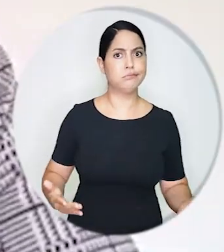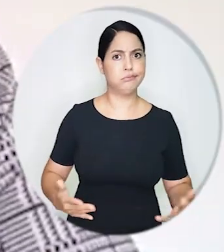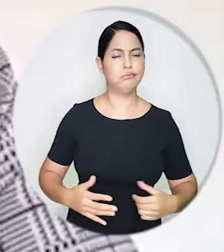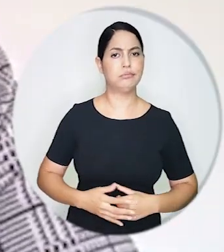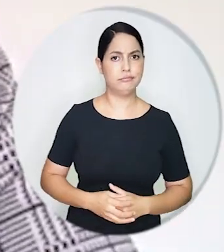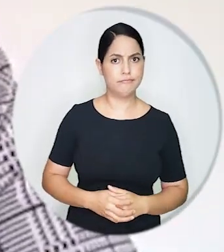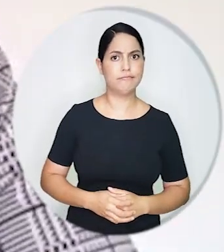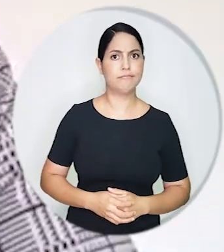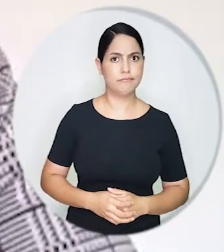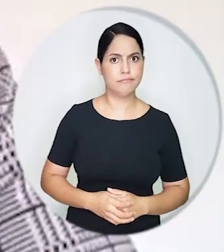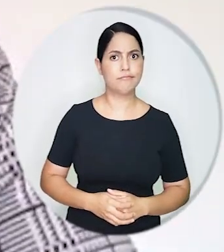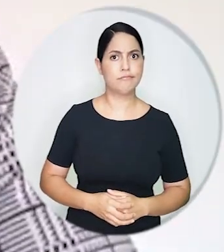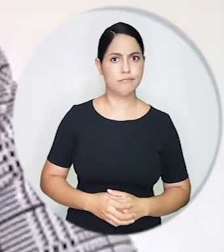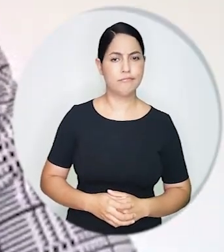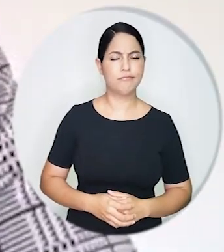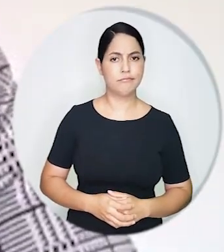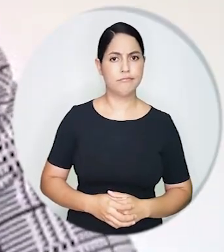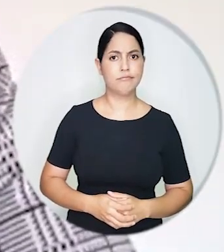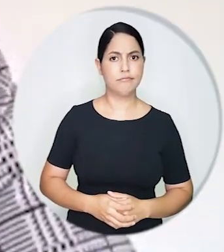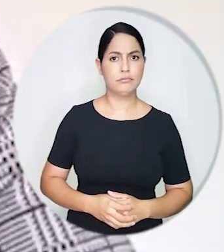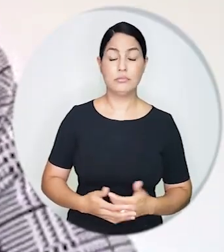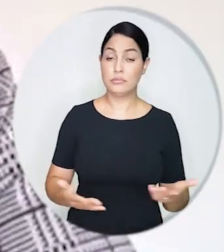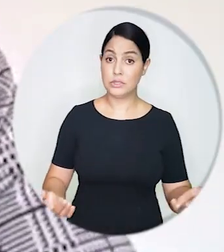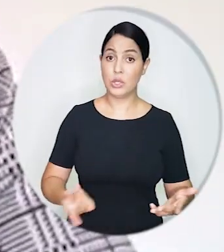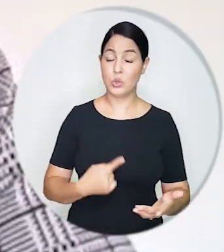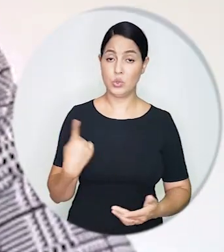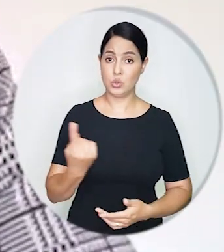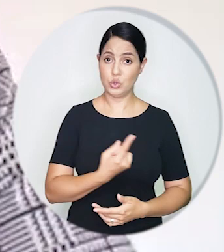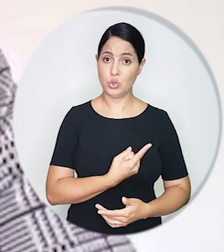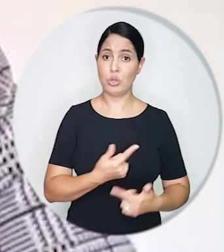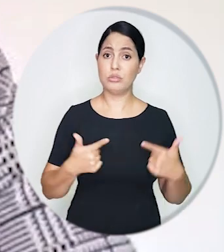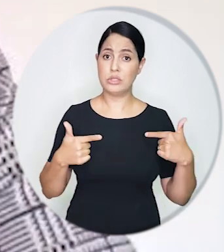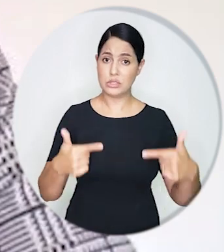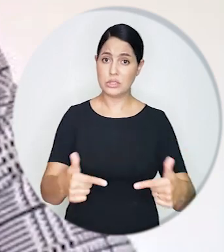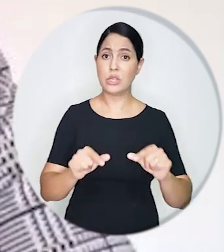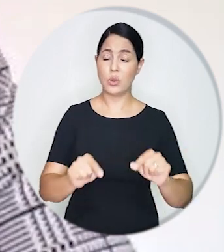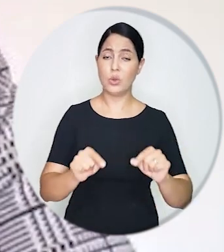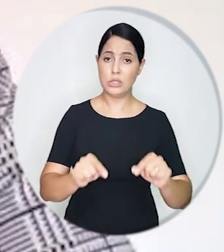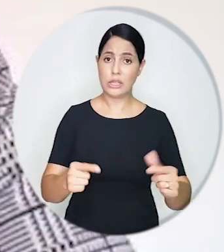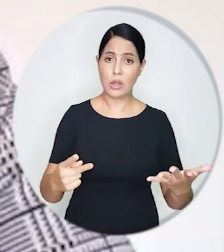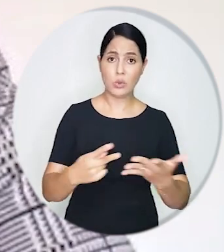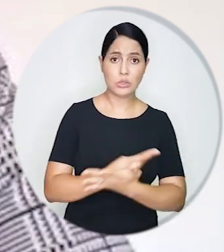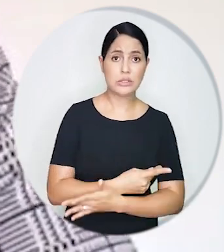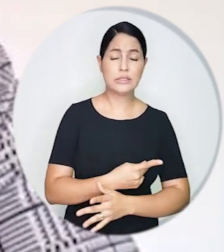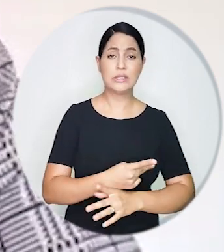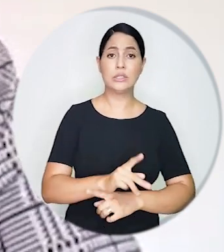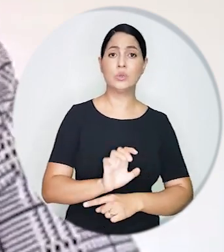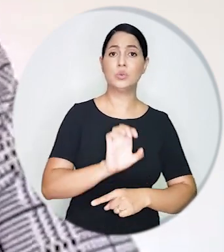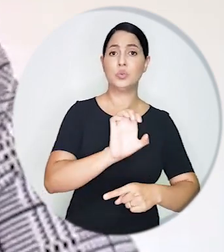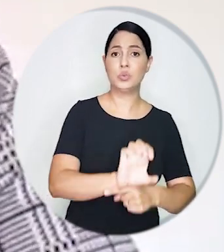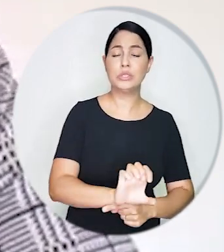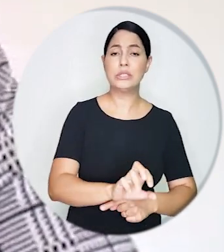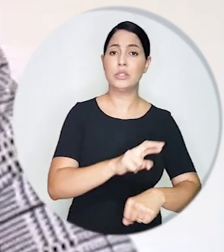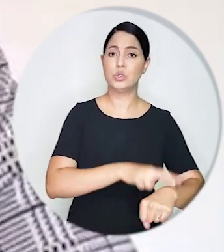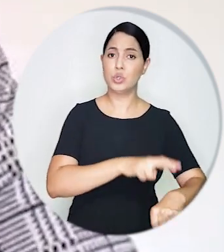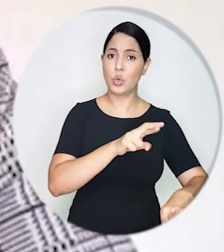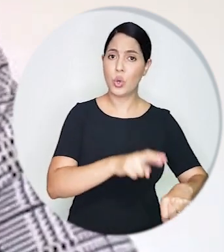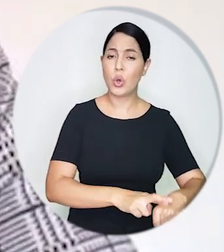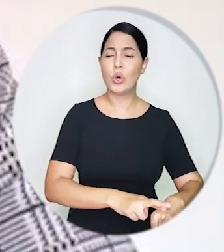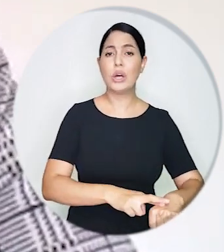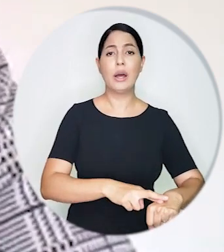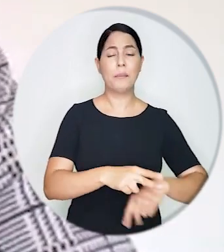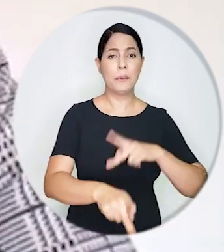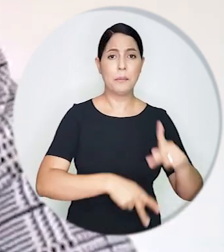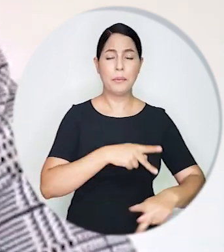O Conselho Federal da OAB designou a Comissão Nacional de Direitos Humanos missão ao estado de